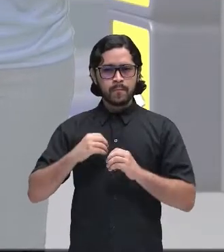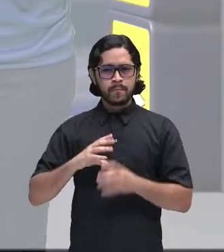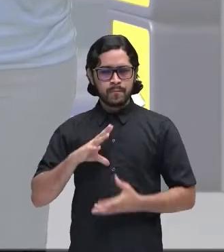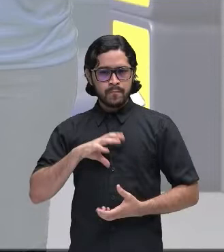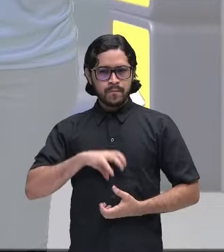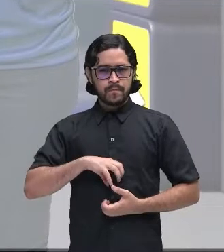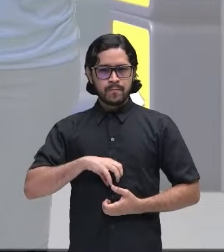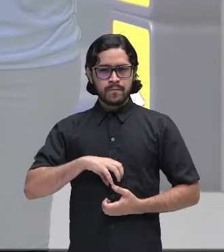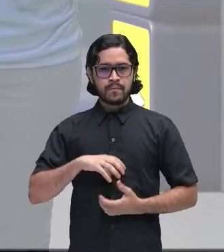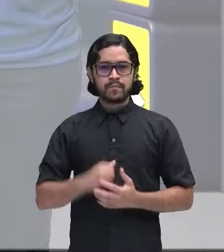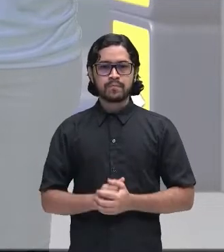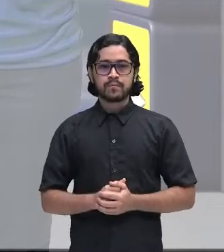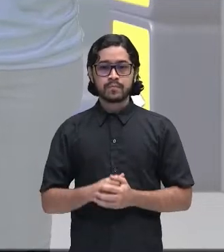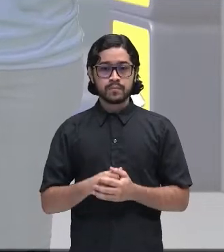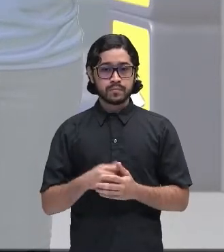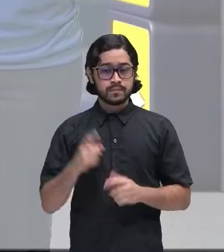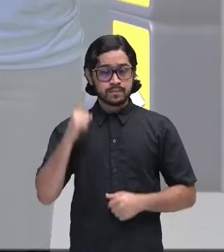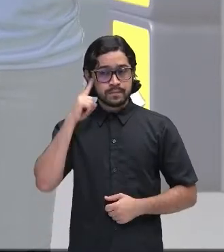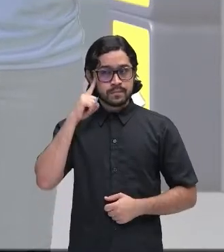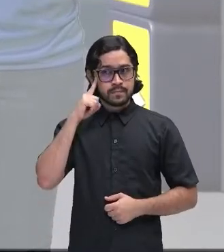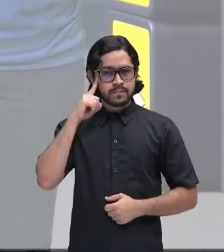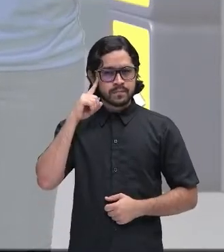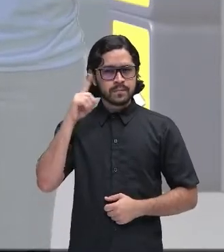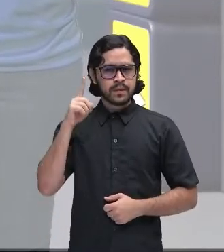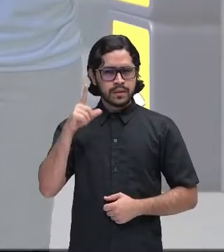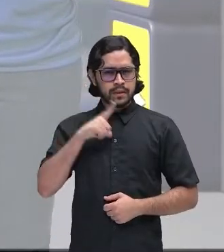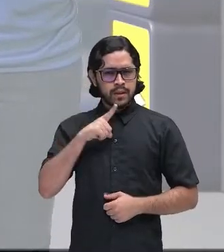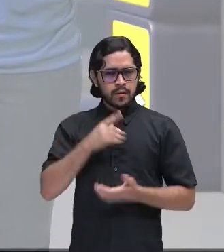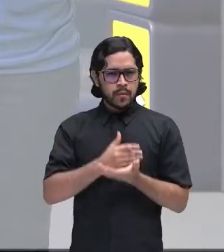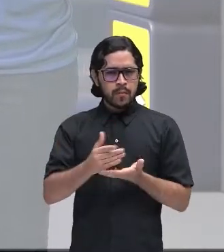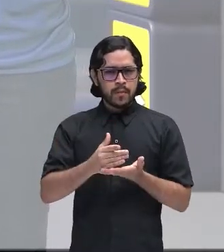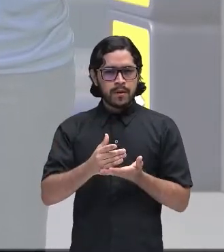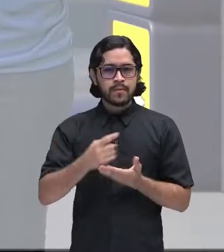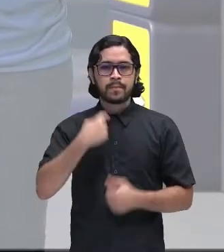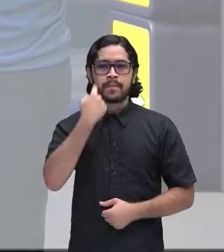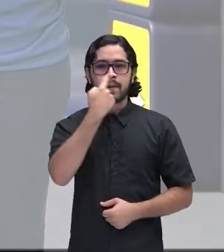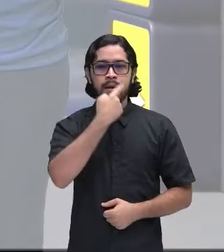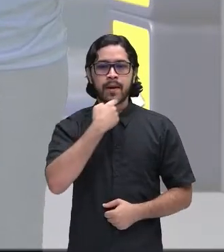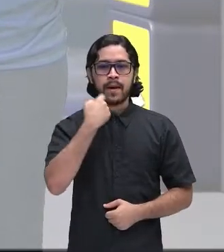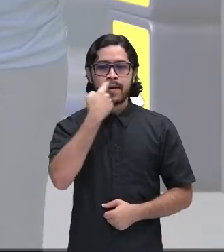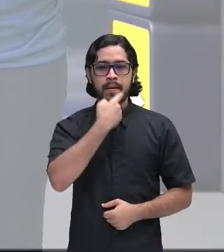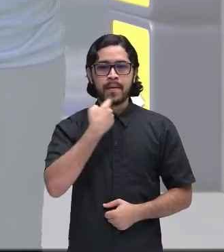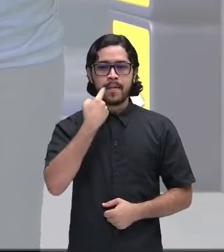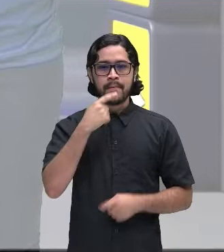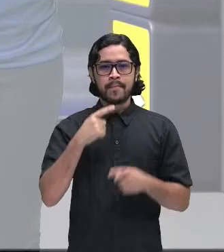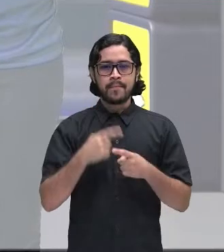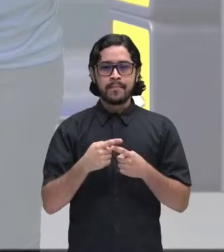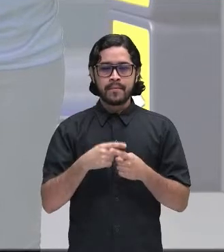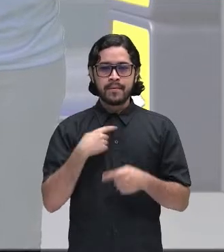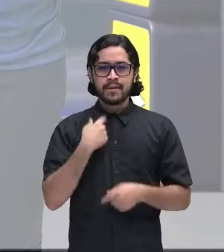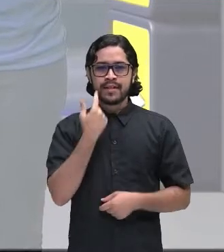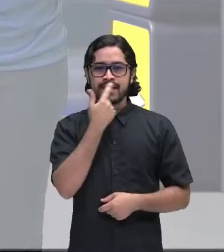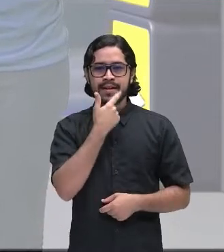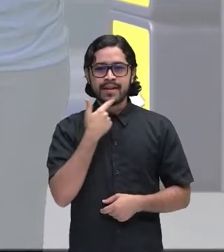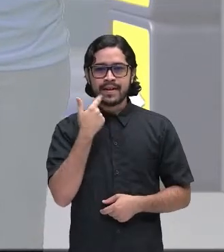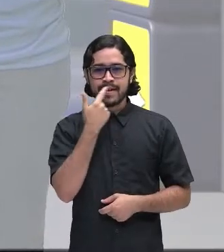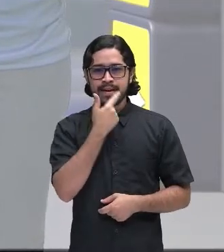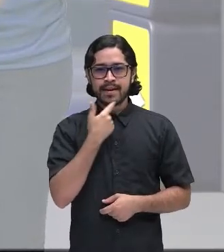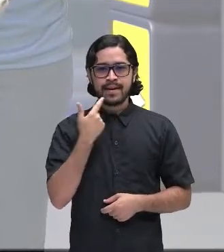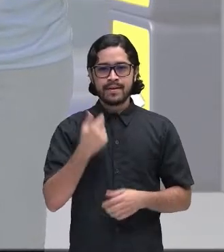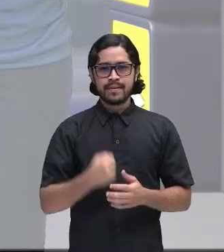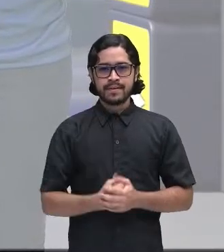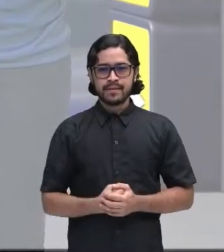que o início se dá na boca, ok? Lá com o auxílio daqueles órgãos anexos maravilhosos que nós temos